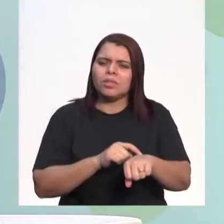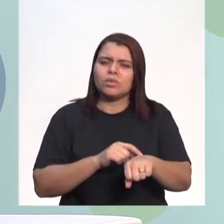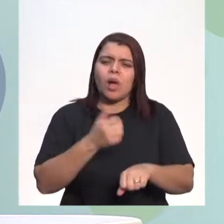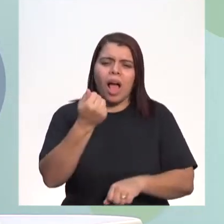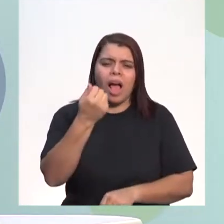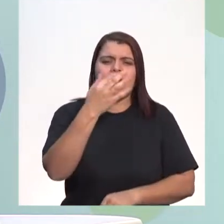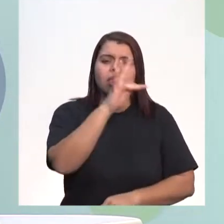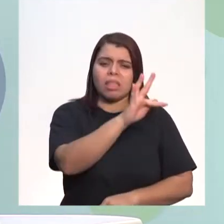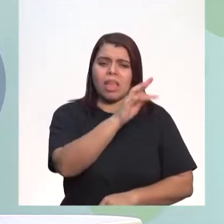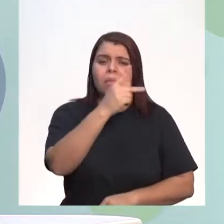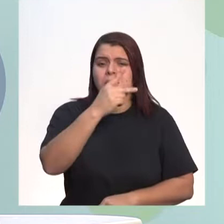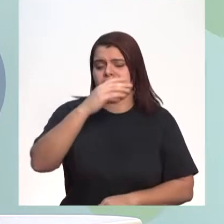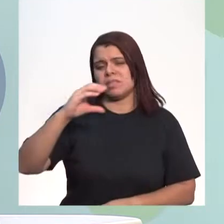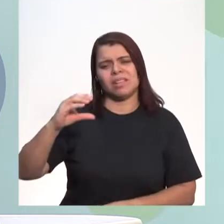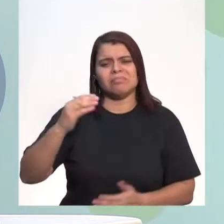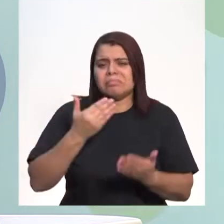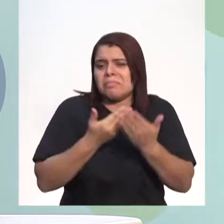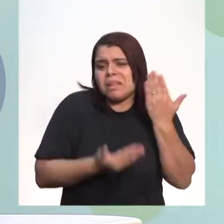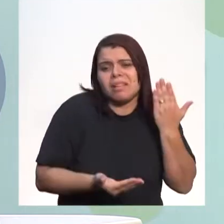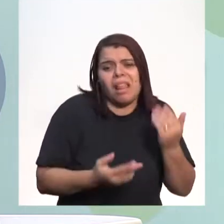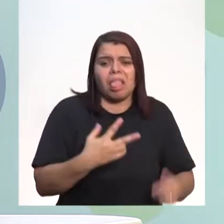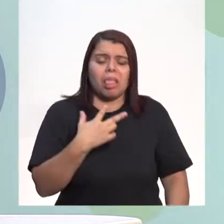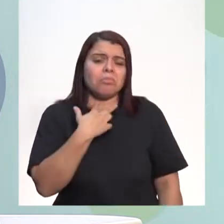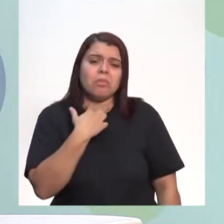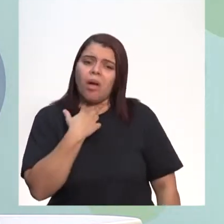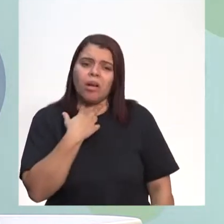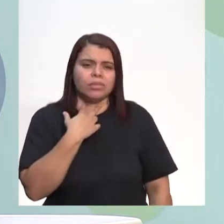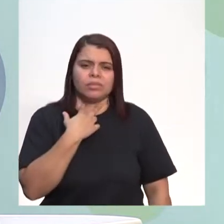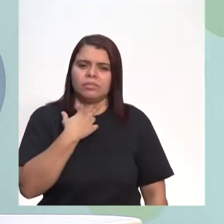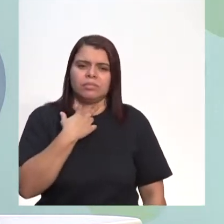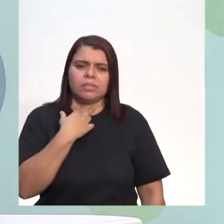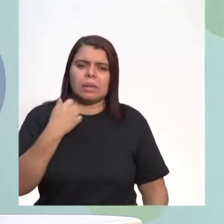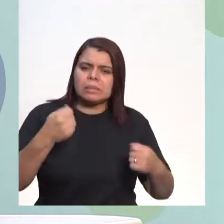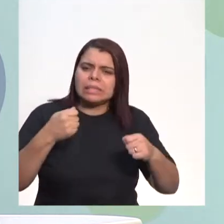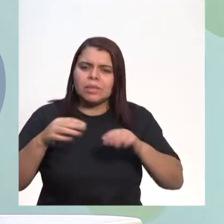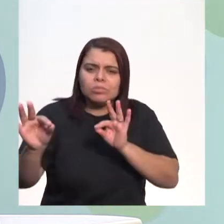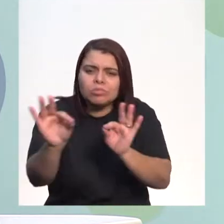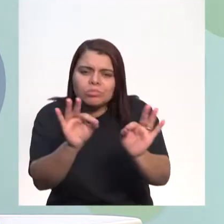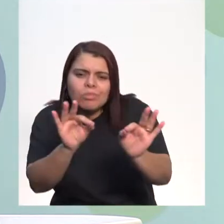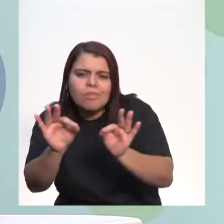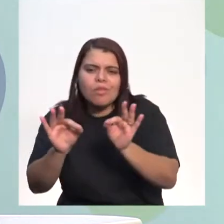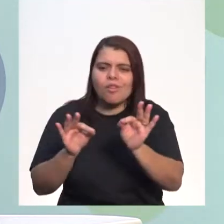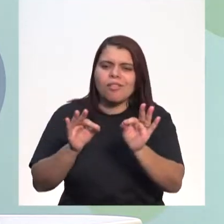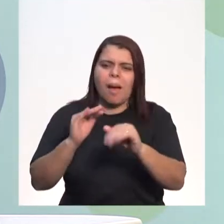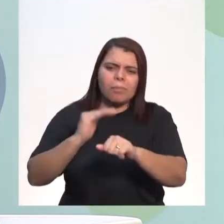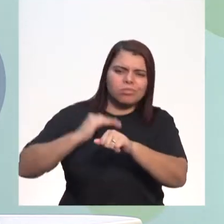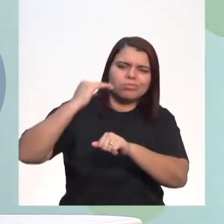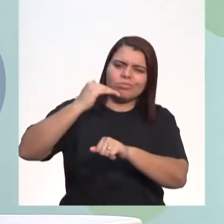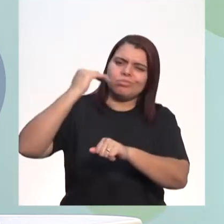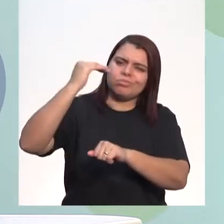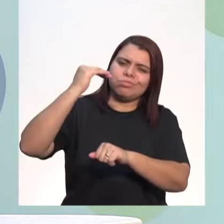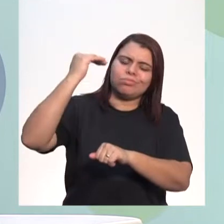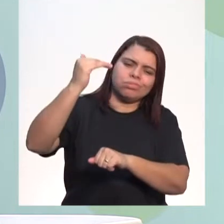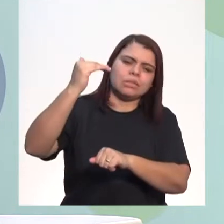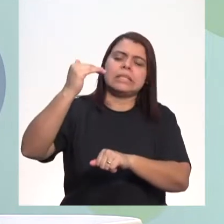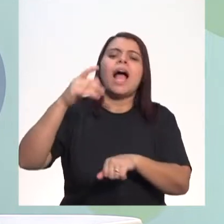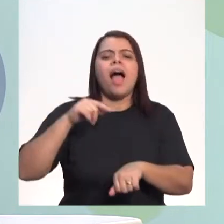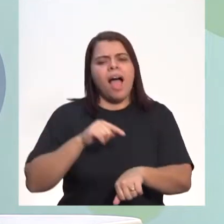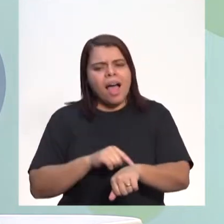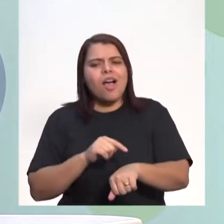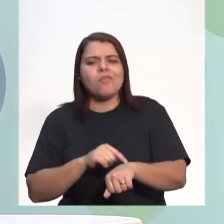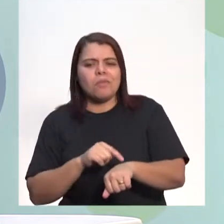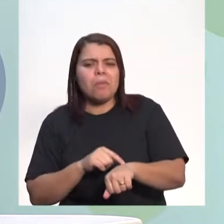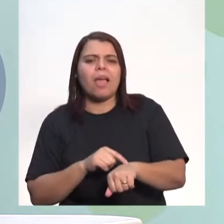isso. A gente tem que lutar para aprimorar cada vez mais, tá bom? E é claro que também é um momento aí, a gente coloca